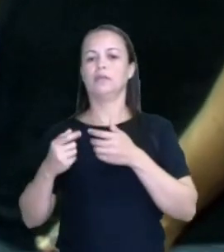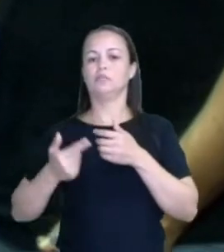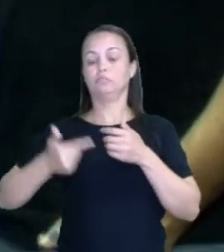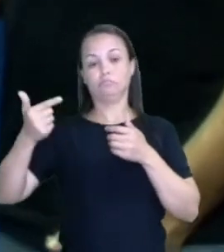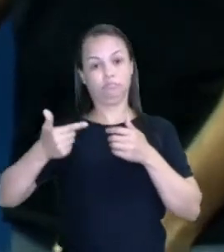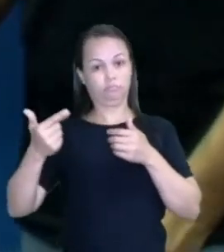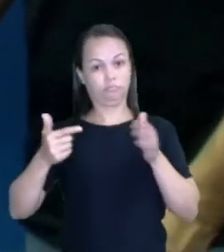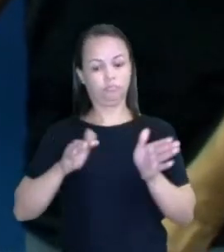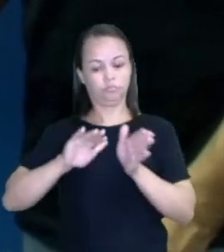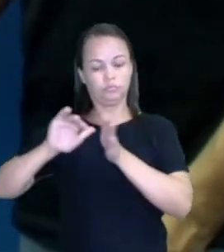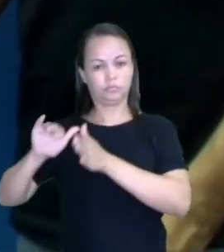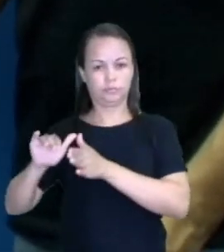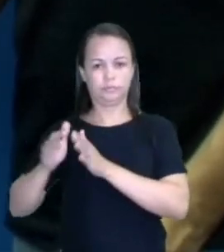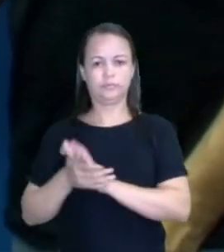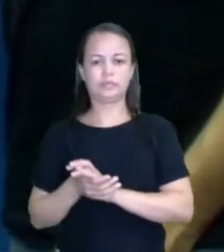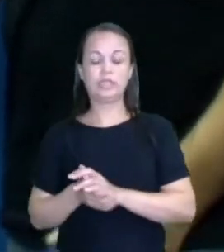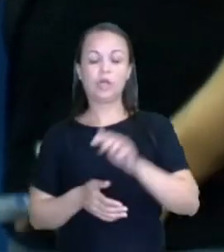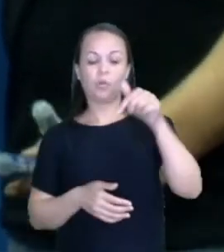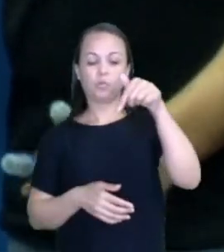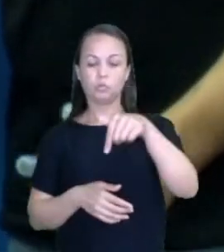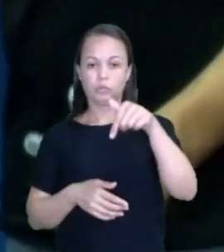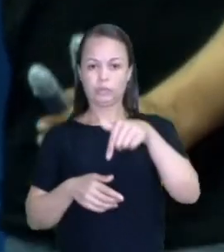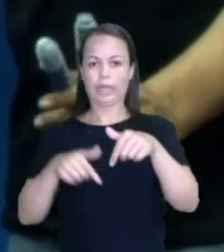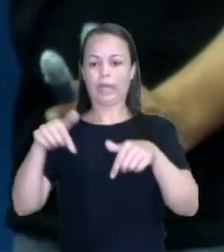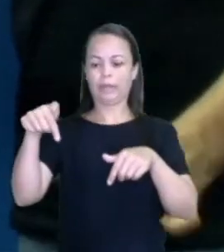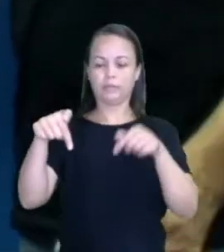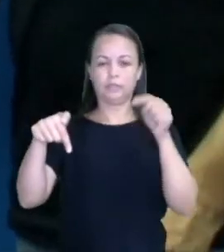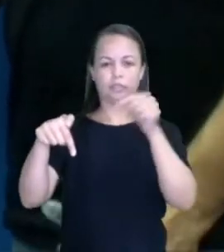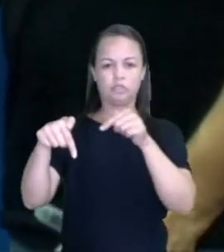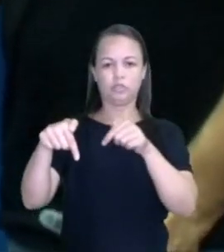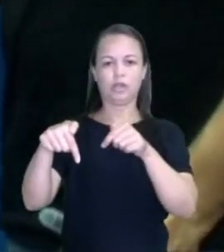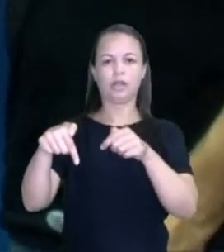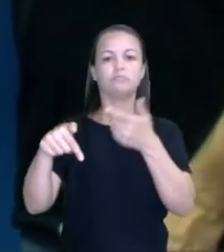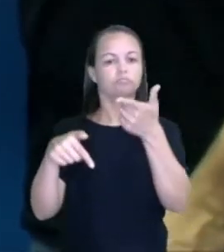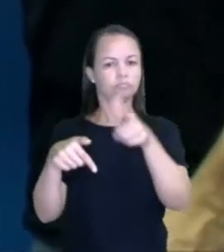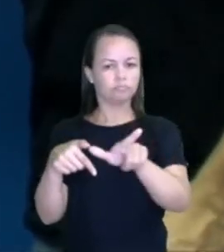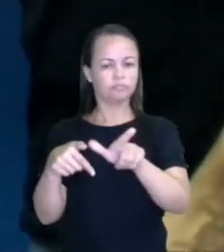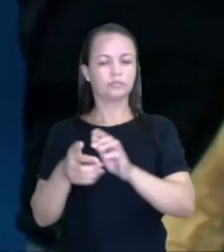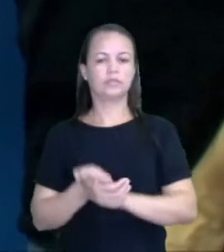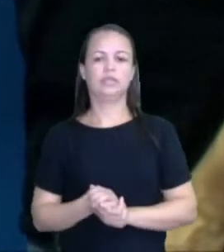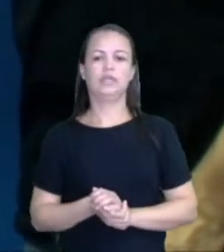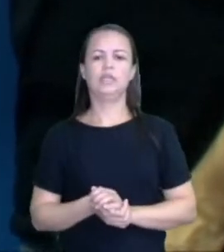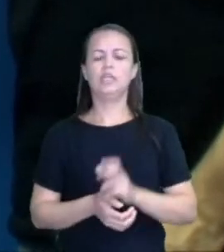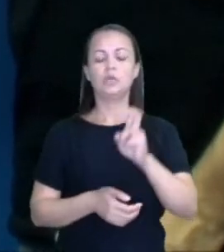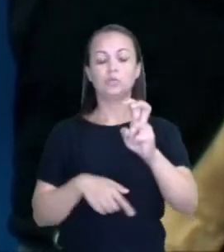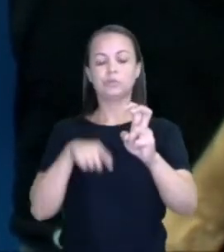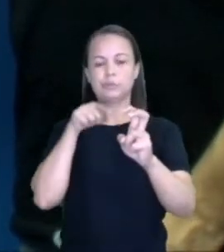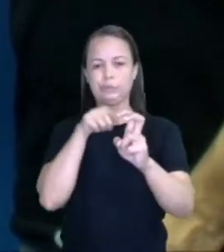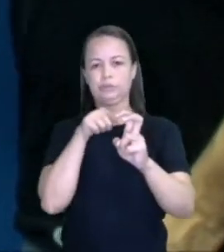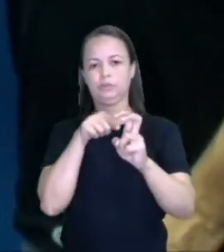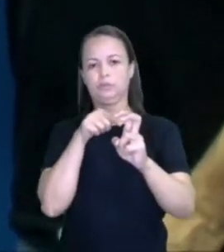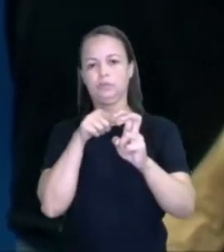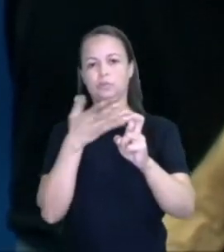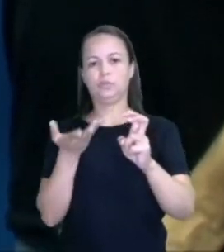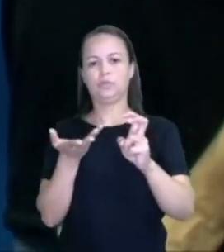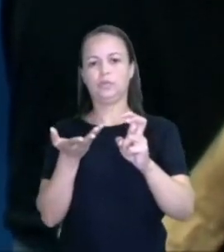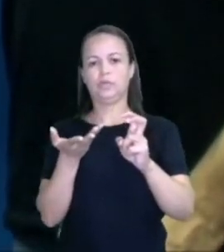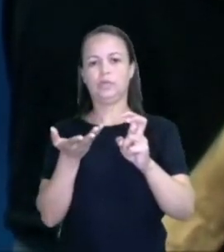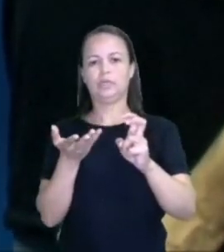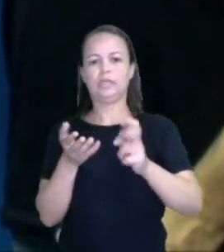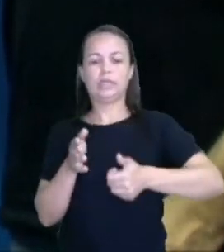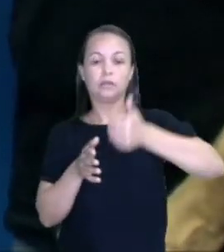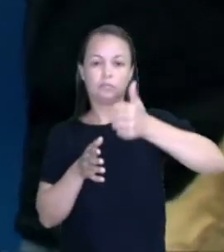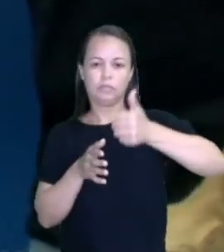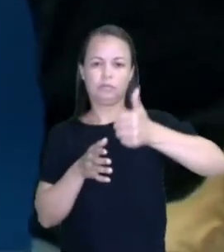segundo. Então, o 7 que já estava no local certo, repetir. E esse 5 que está no